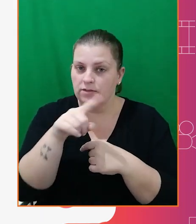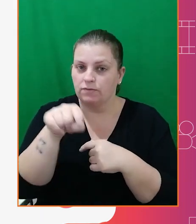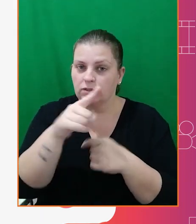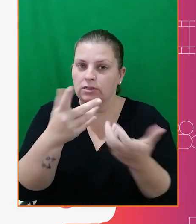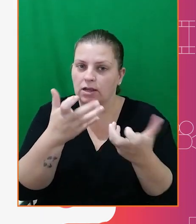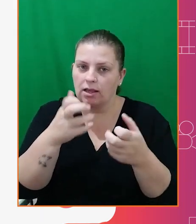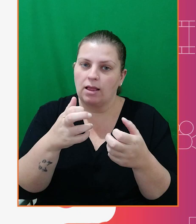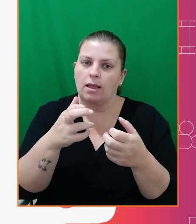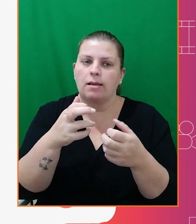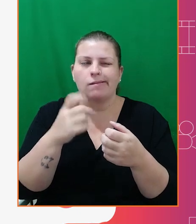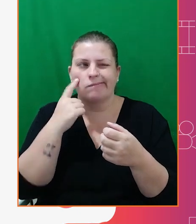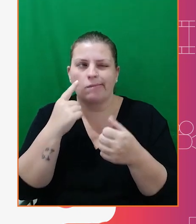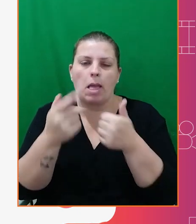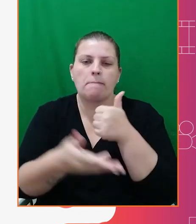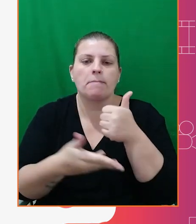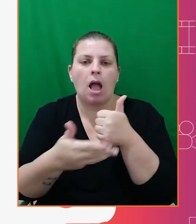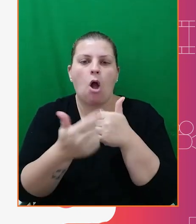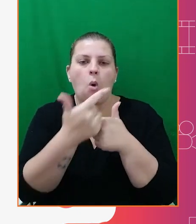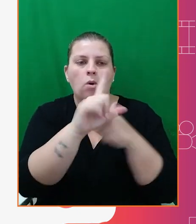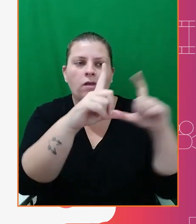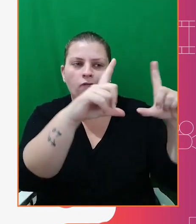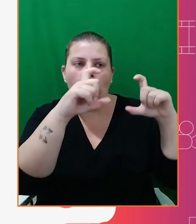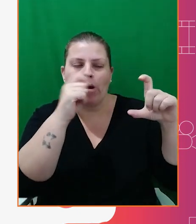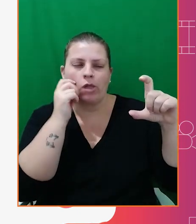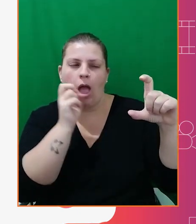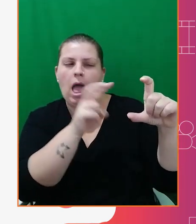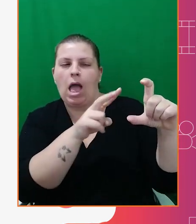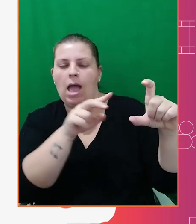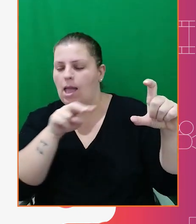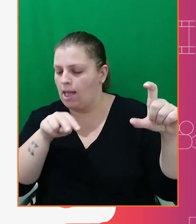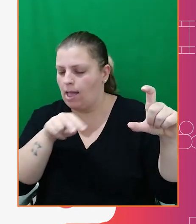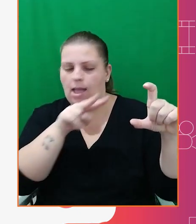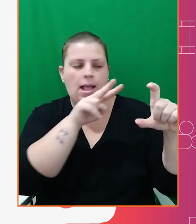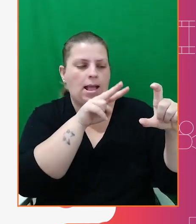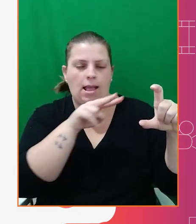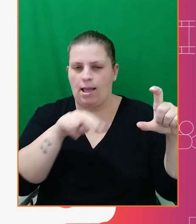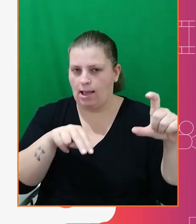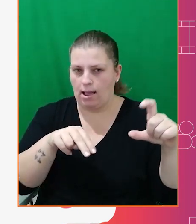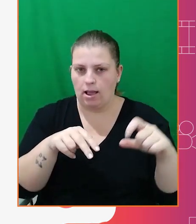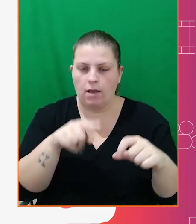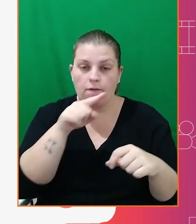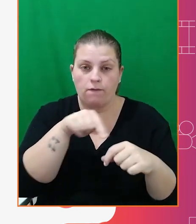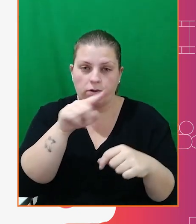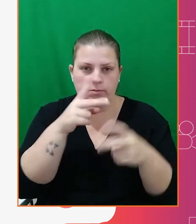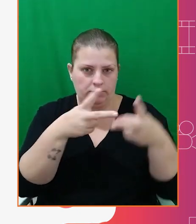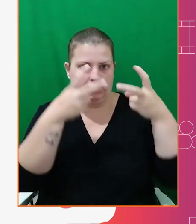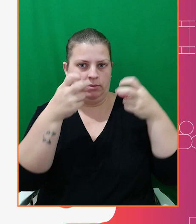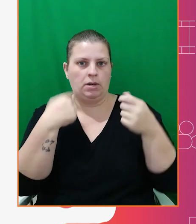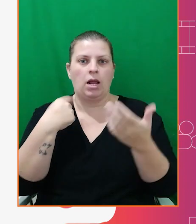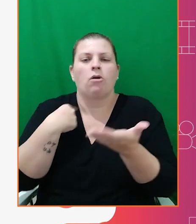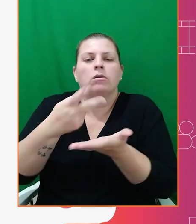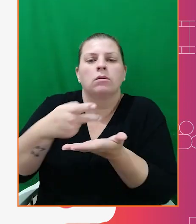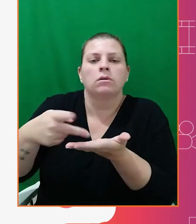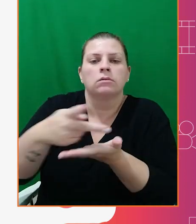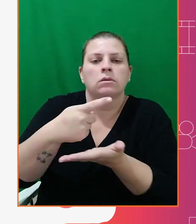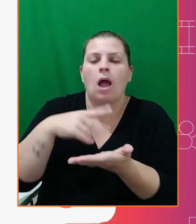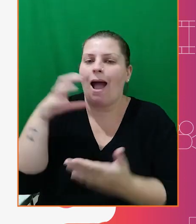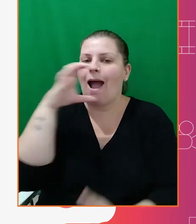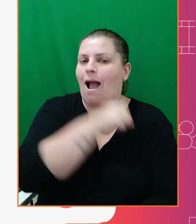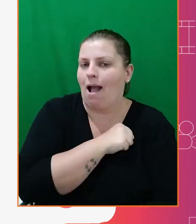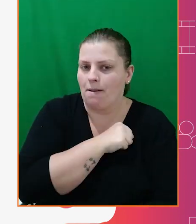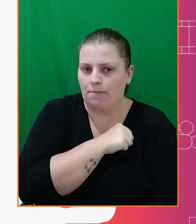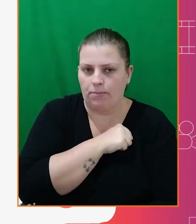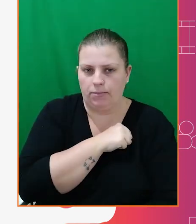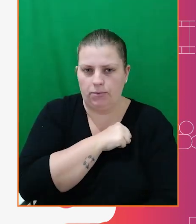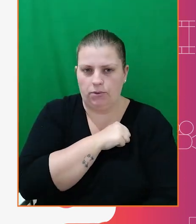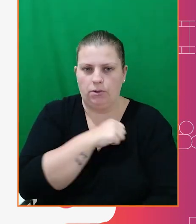melhor. Repare que aqui eu fiz desenhos bastante rápidos. O meu objetivo não era trazer algo